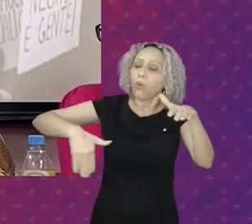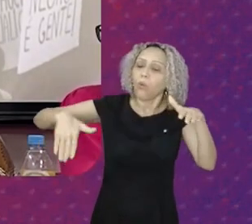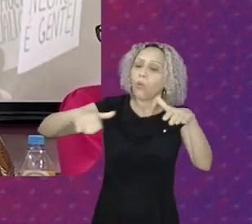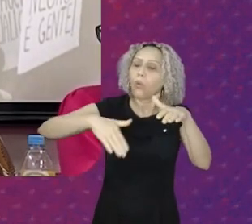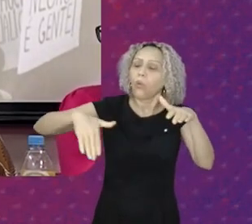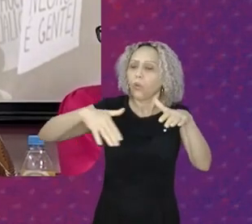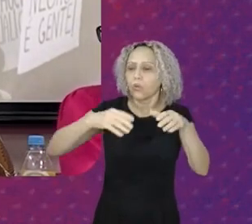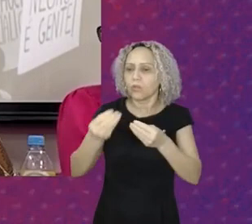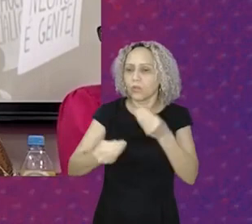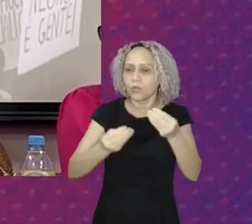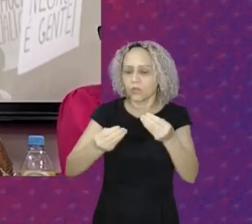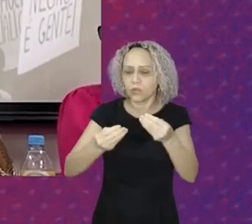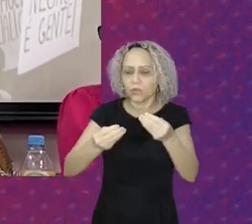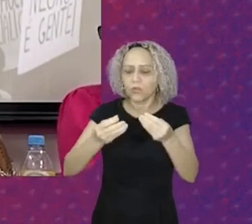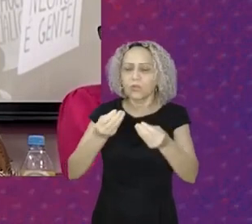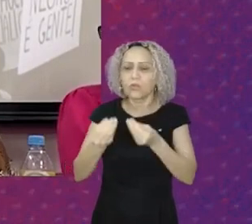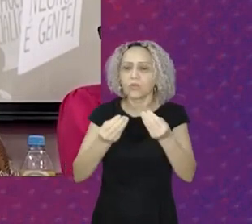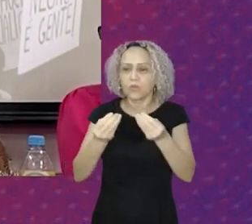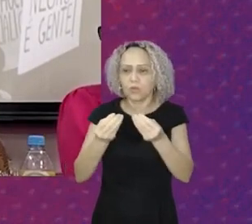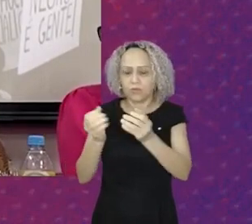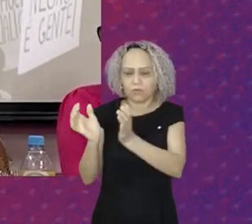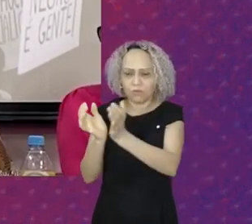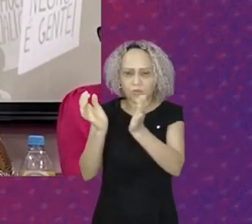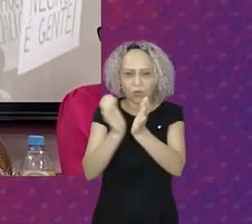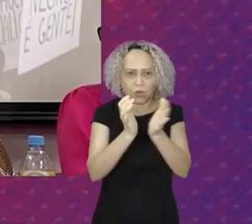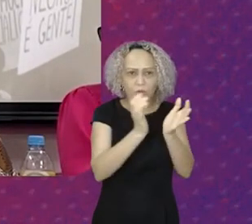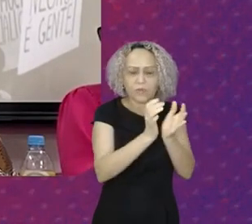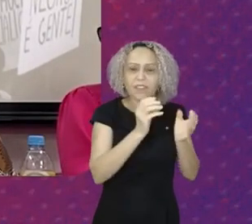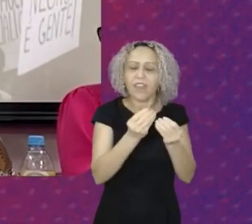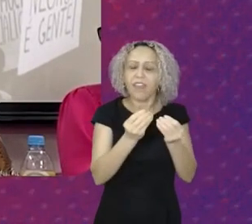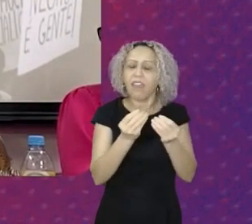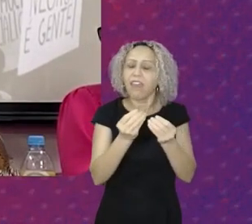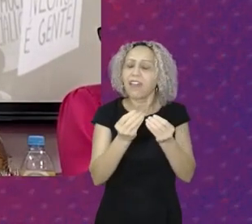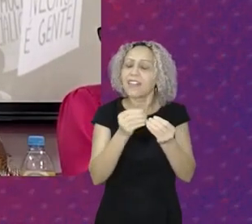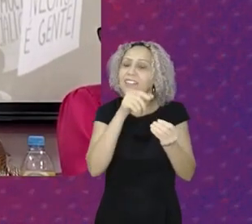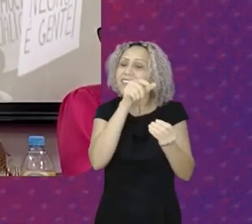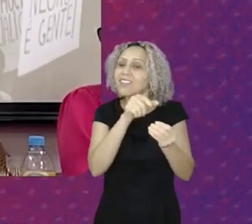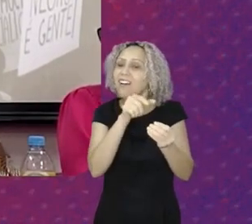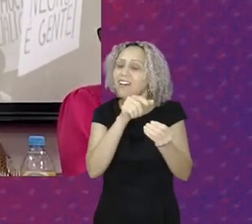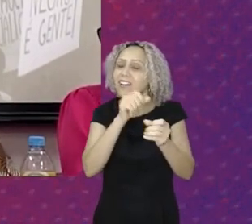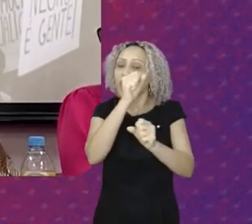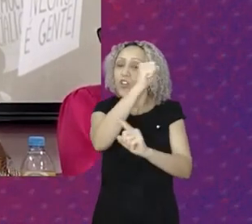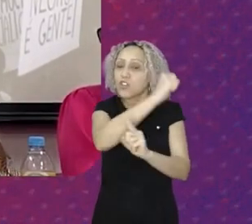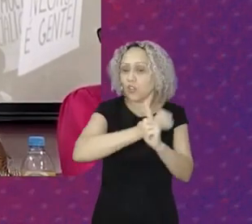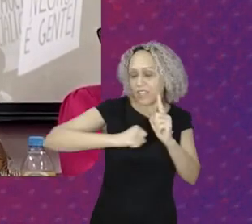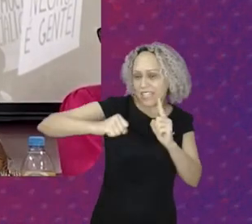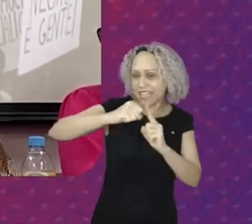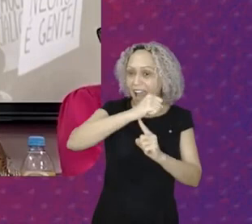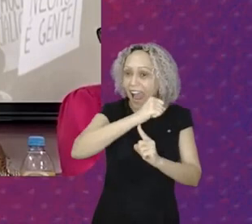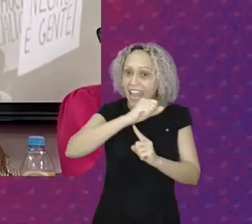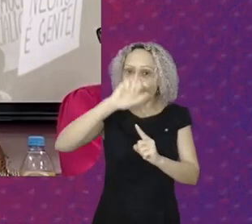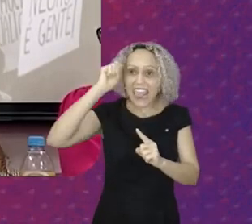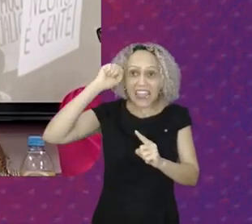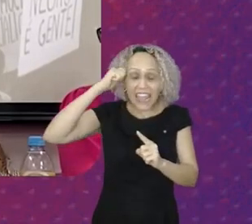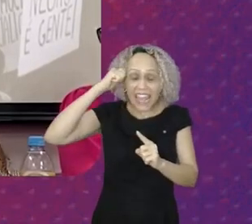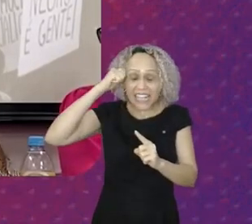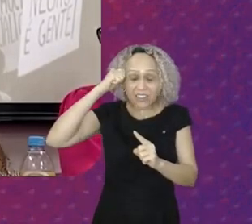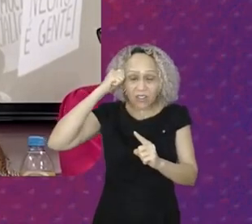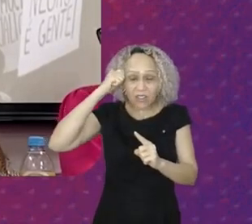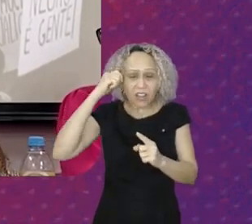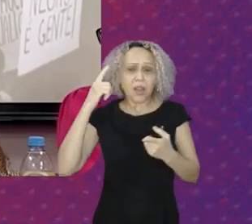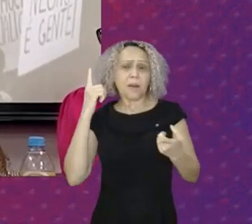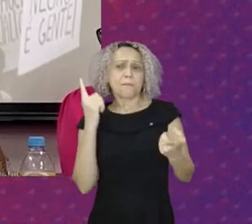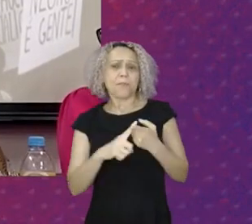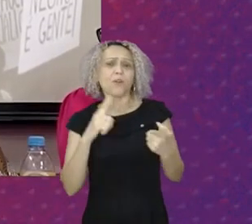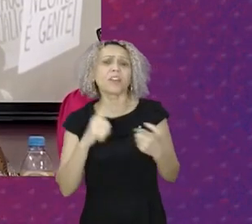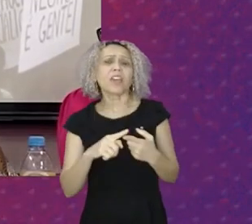organizar. E nos clubes sociais não era um lugar só da cultura, né? Mas era um lugar do encontro, era um lugar